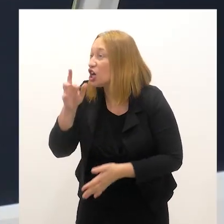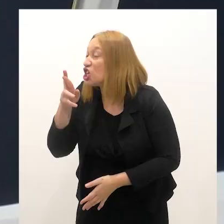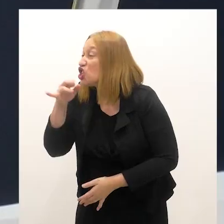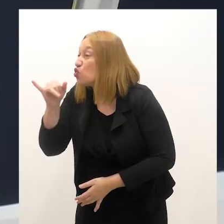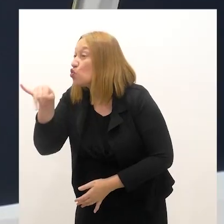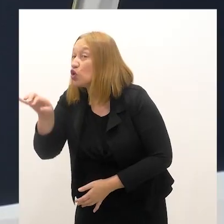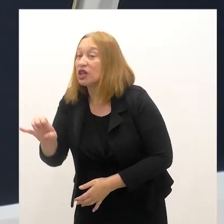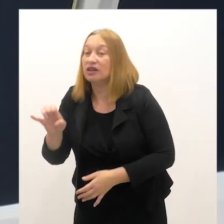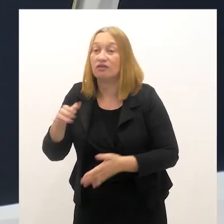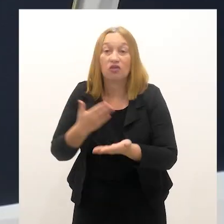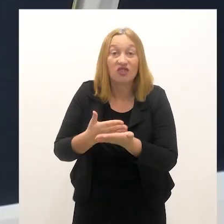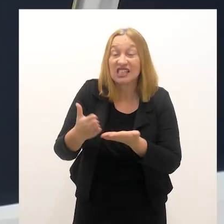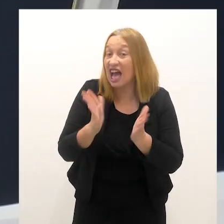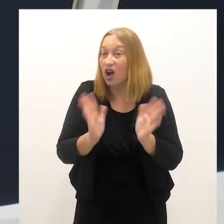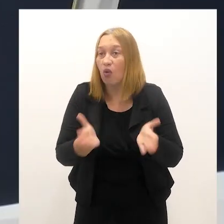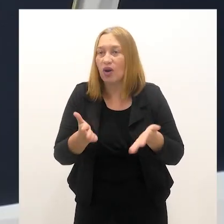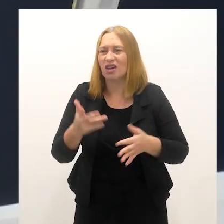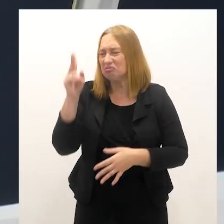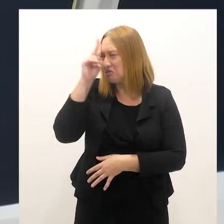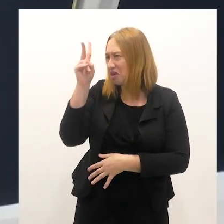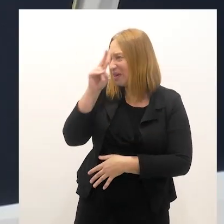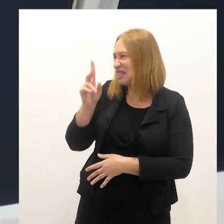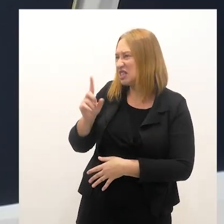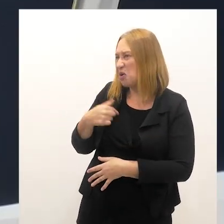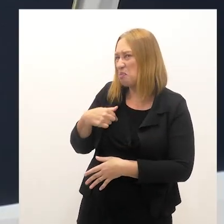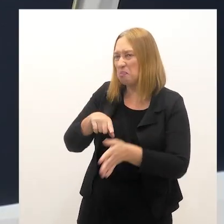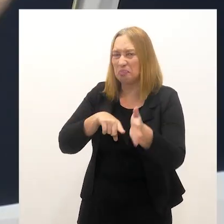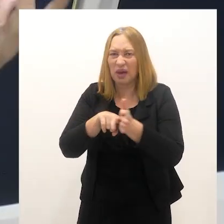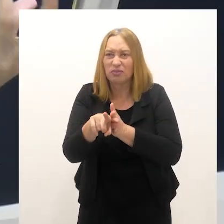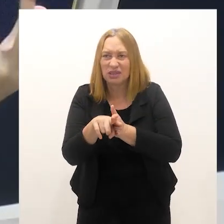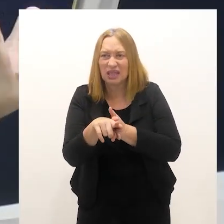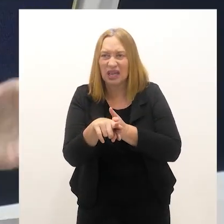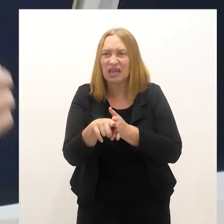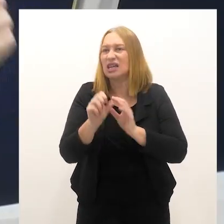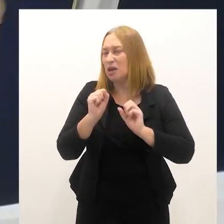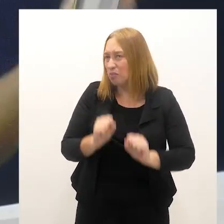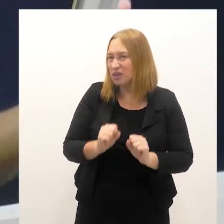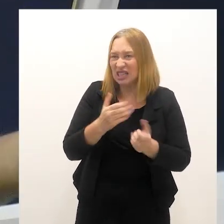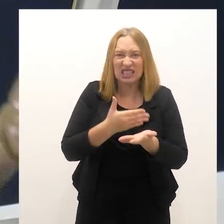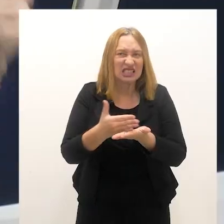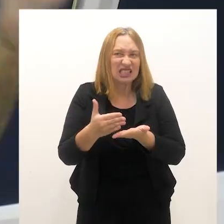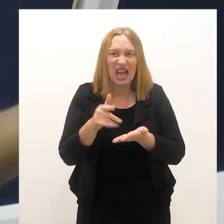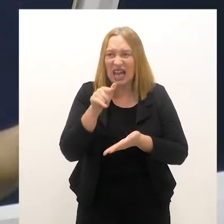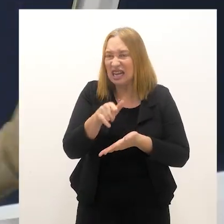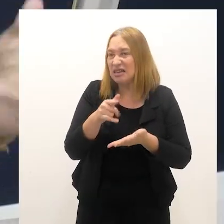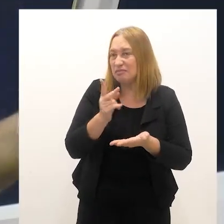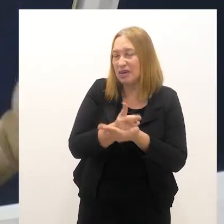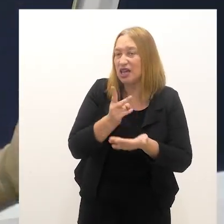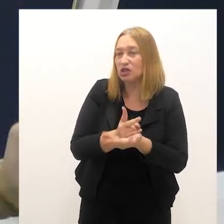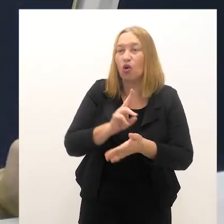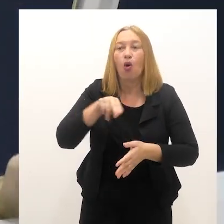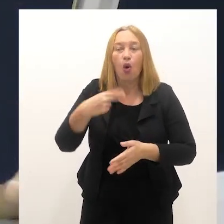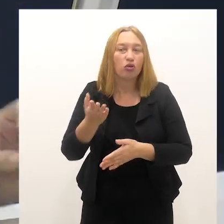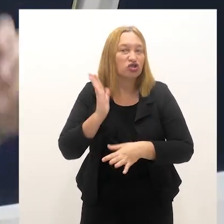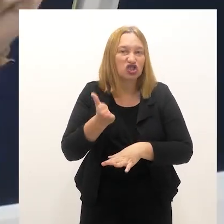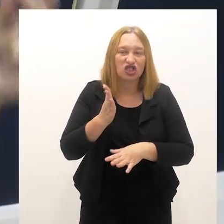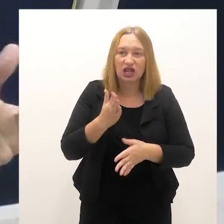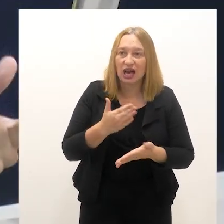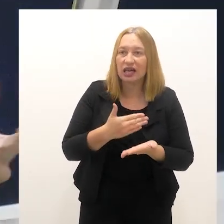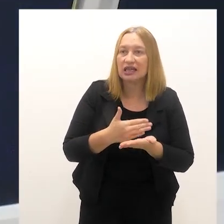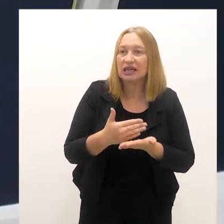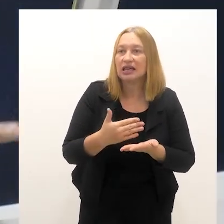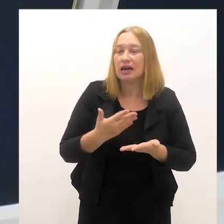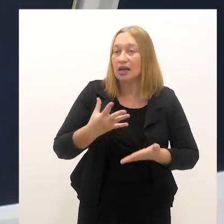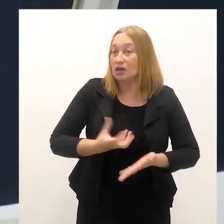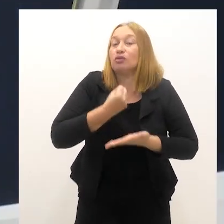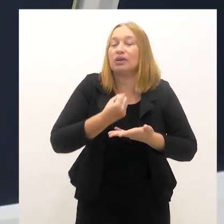gravar, que vai ser aqui mesmo. Aí eu não me lembro se eu perguntei pra ela se eu poderia começar ali mesmo e tal, ou se